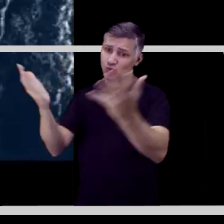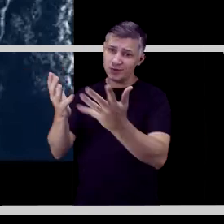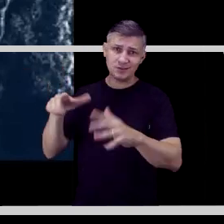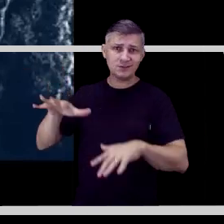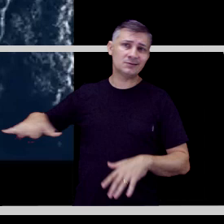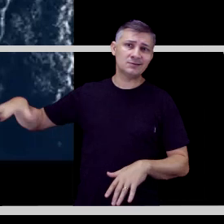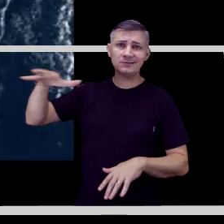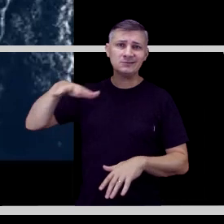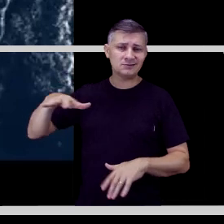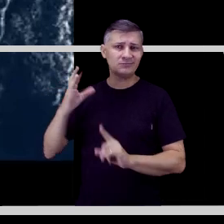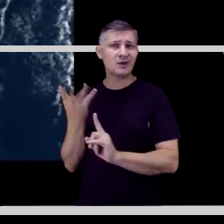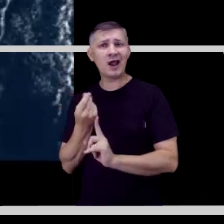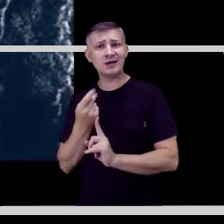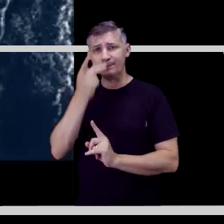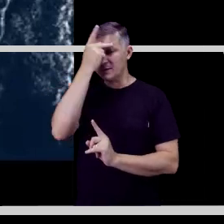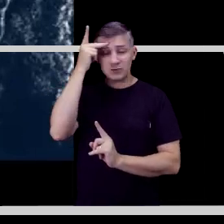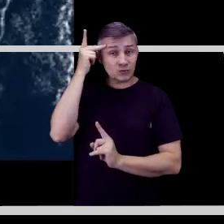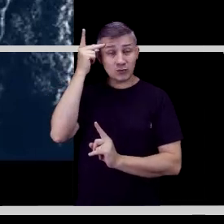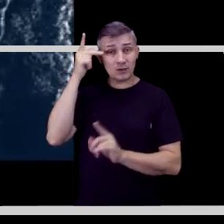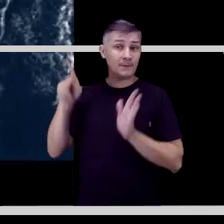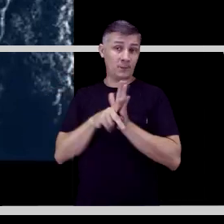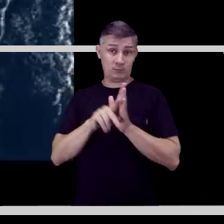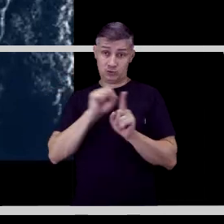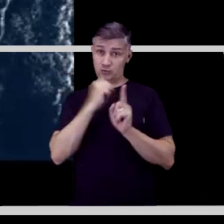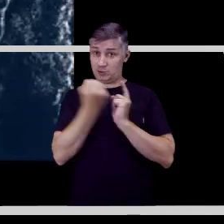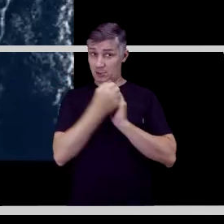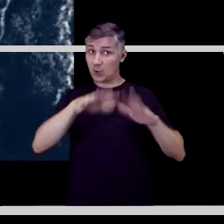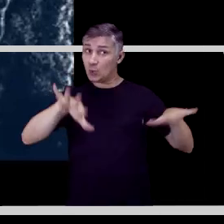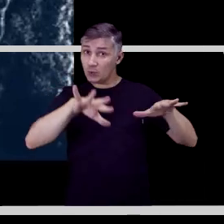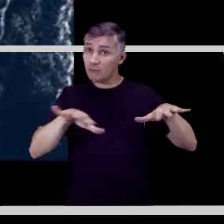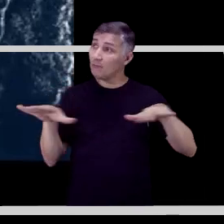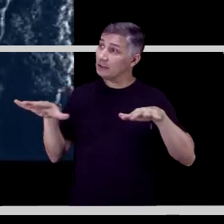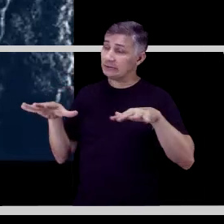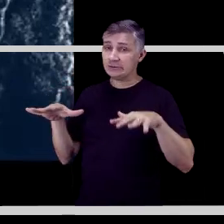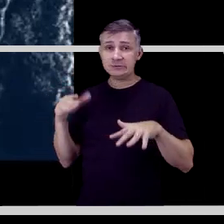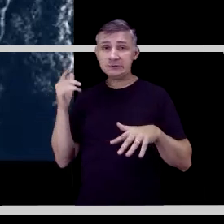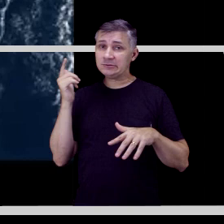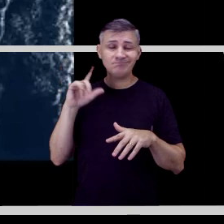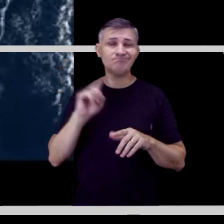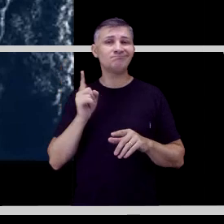o impacto se mostrou tão inviável que, né, durante alguns anos, o museu, né, envolvendo